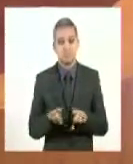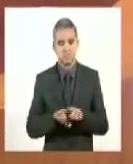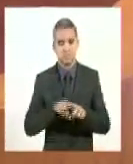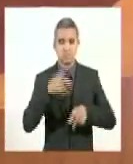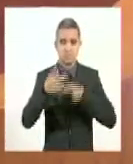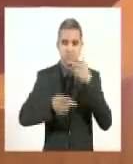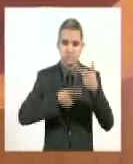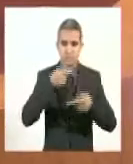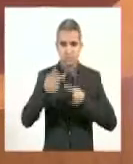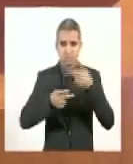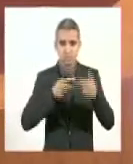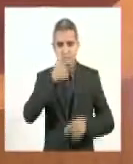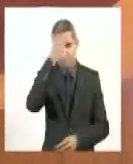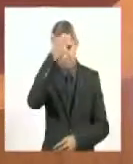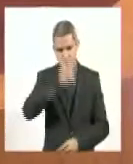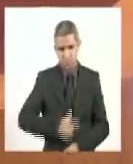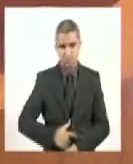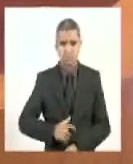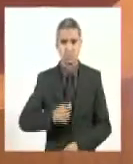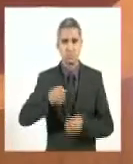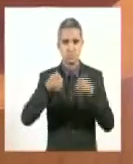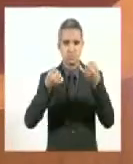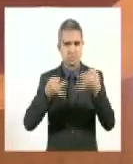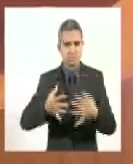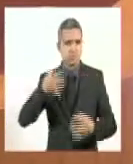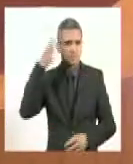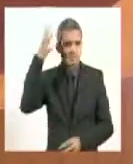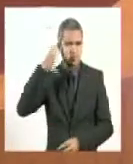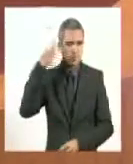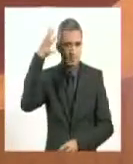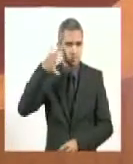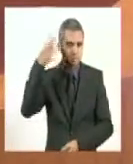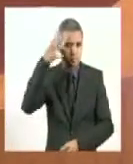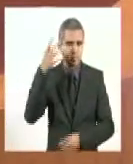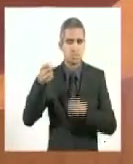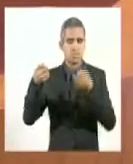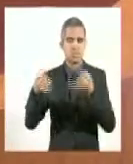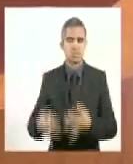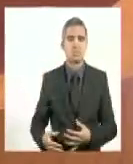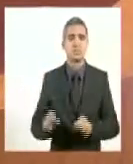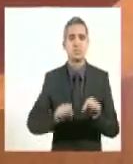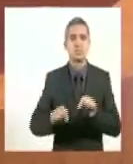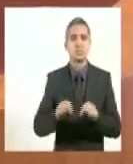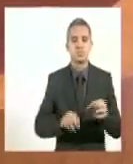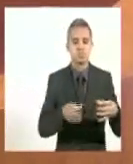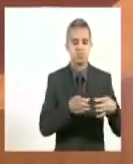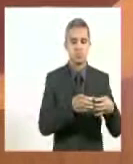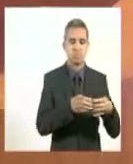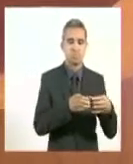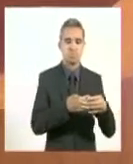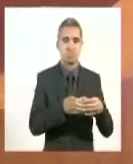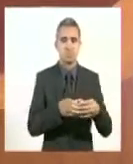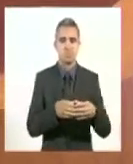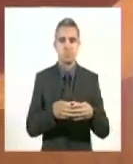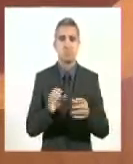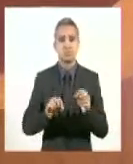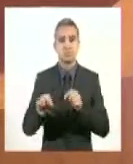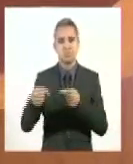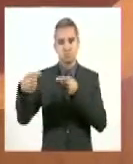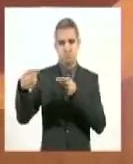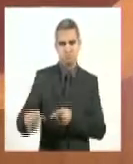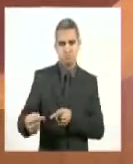meu pronunciamento quando falei da Superintendência de Combate à Corrupção, e vou ter que voltar ao assunto de